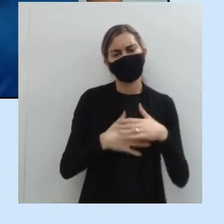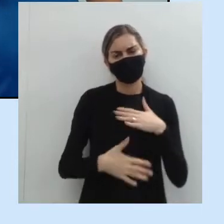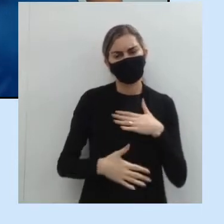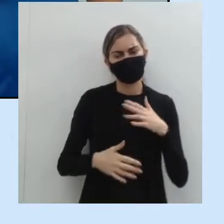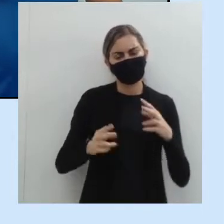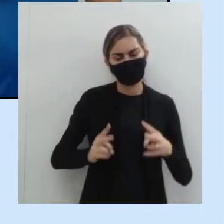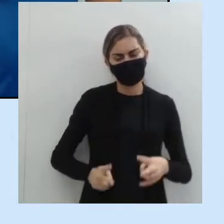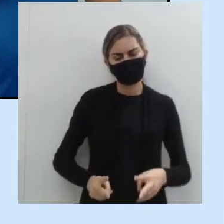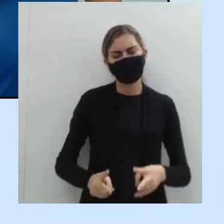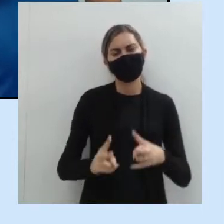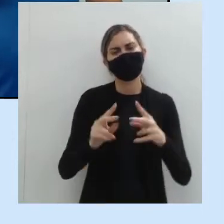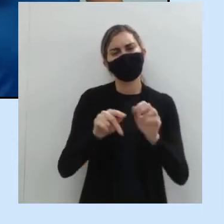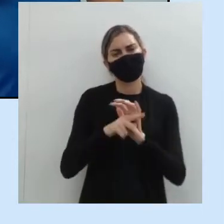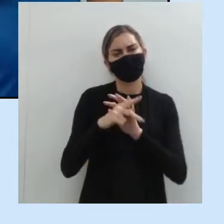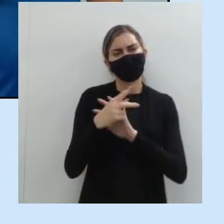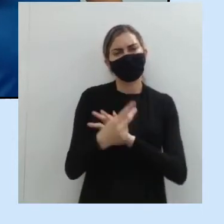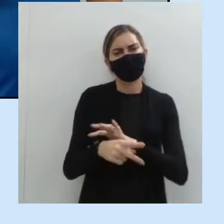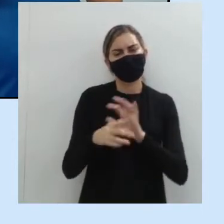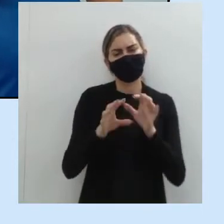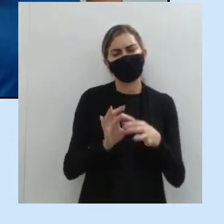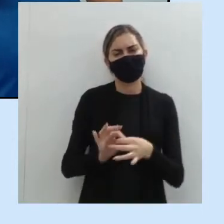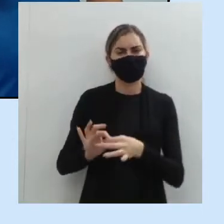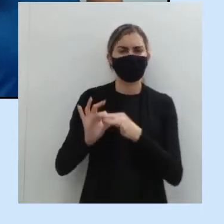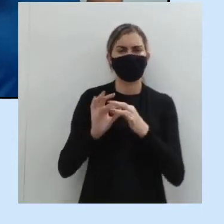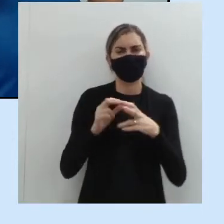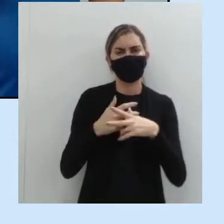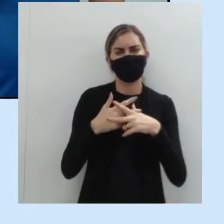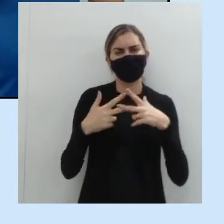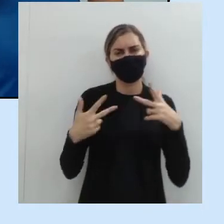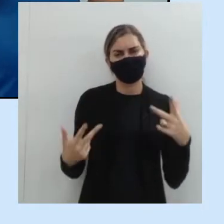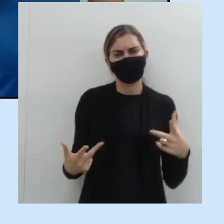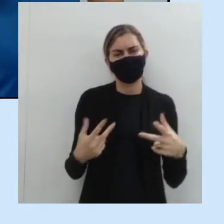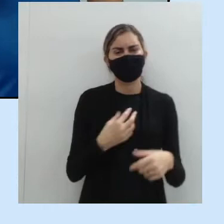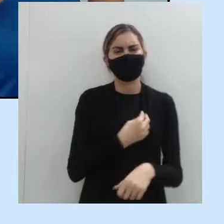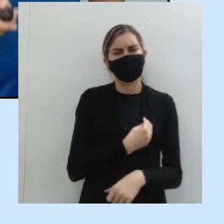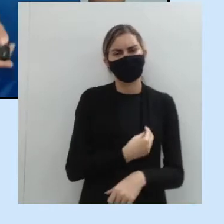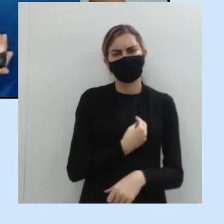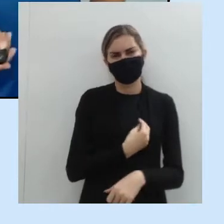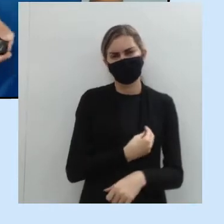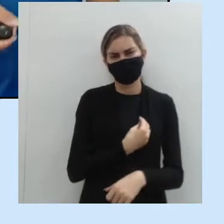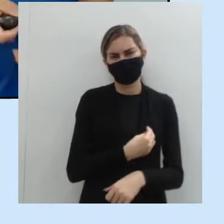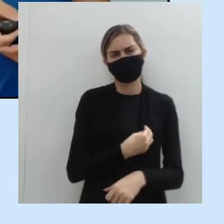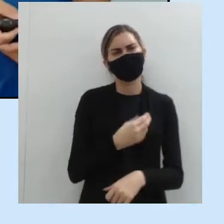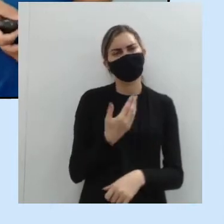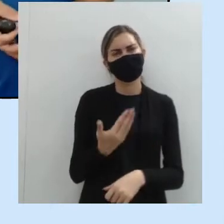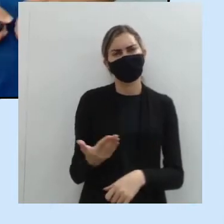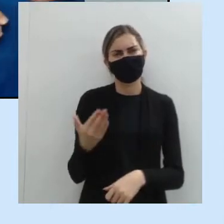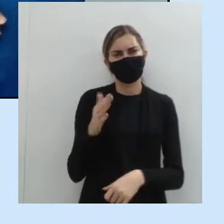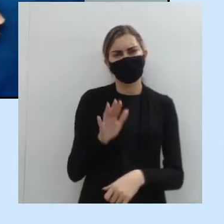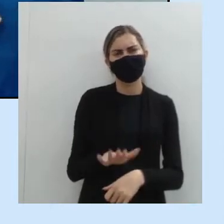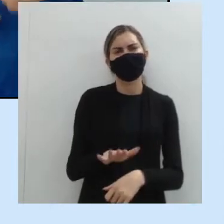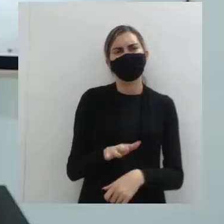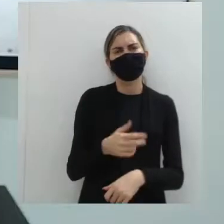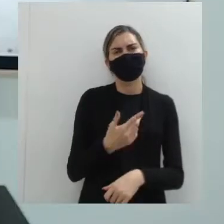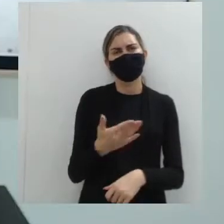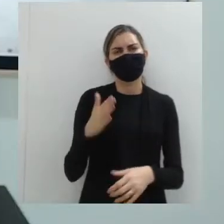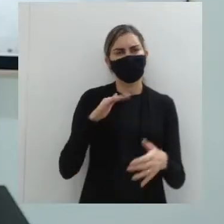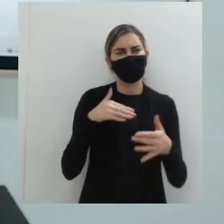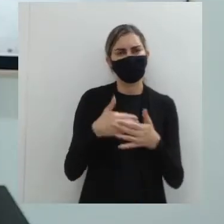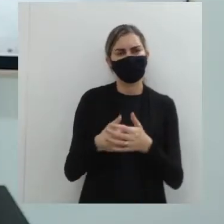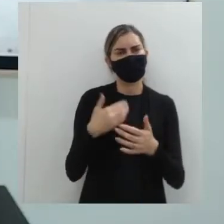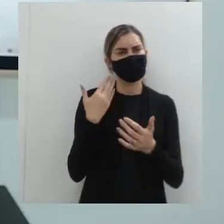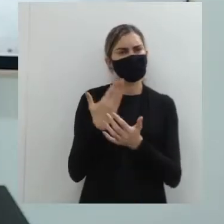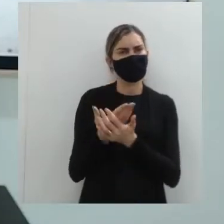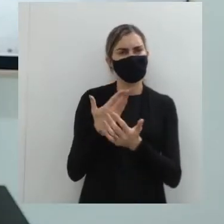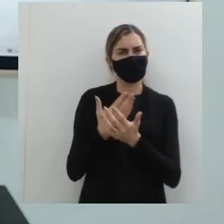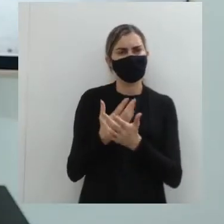regular, porque faz parte do universo da qualidade de vida, né? E aqui nós ficamos. E aí até a próxima aula